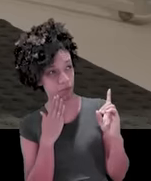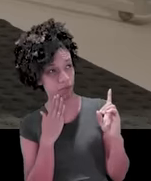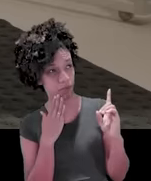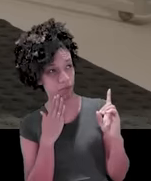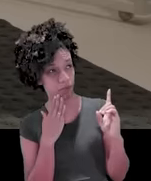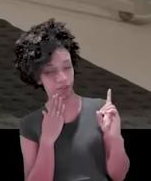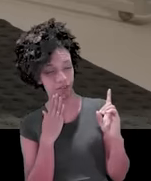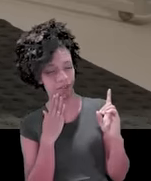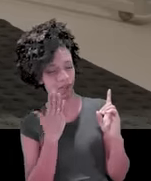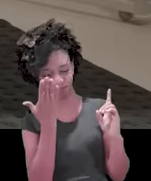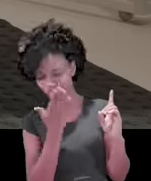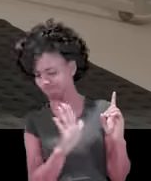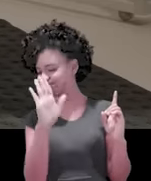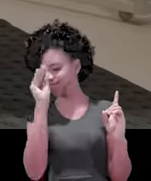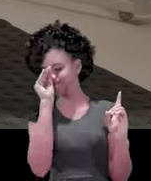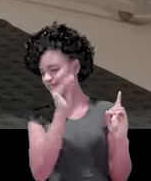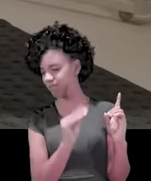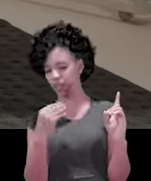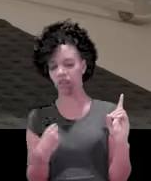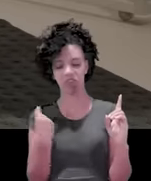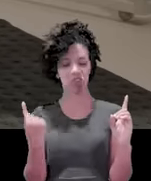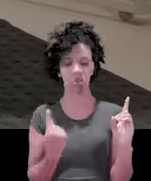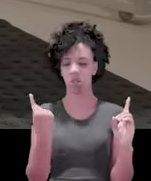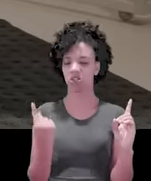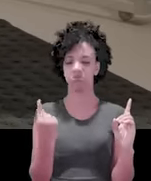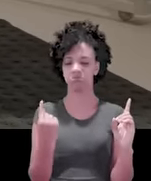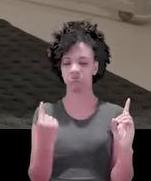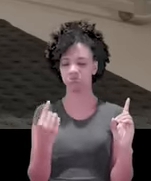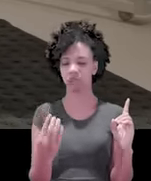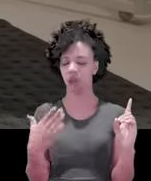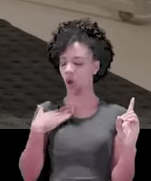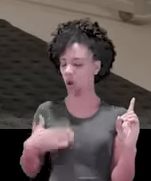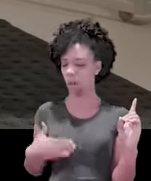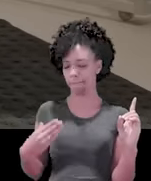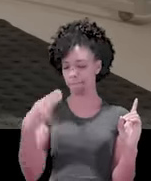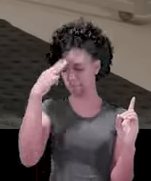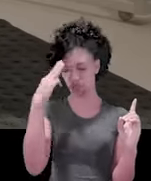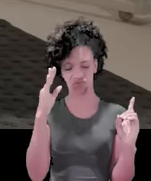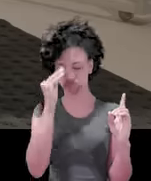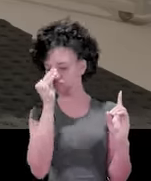parei acreditar passei a viver minha vida de corpo e mente a